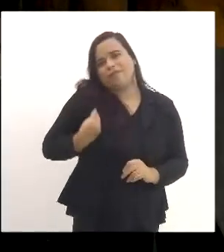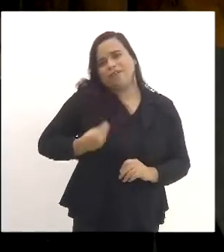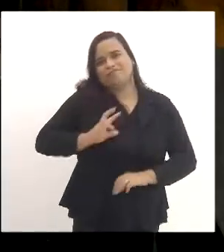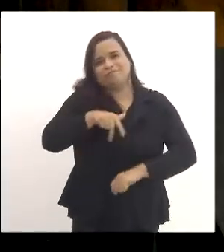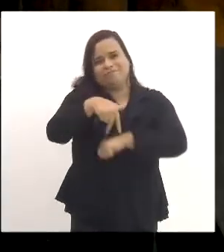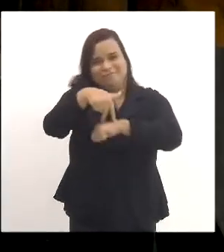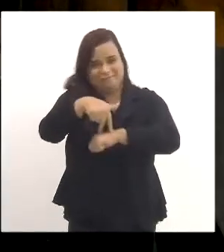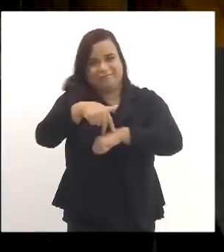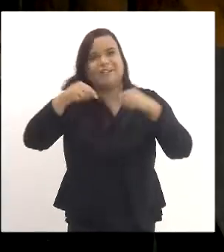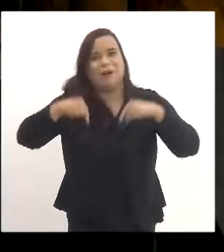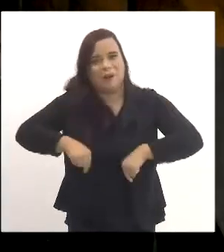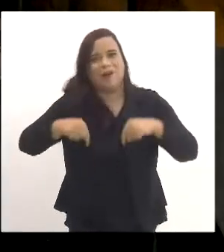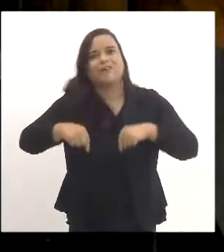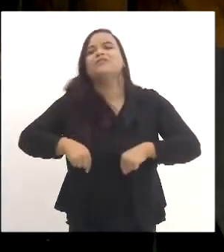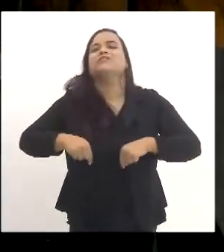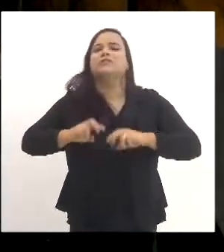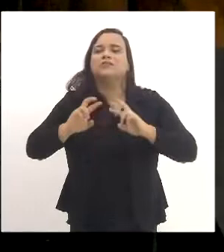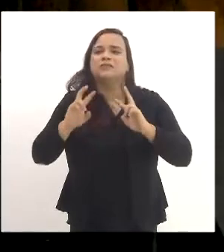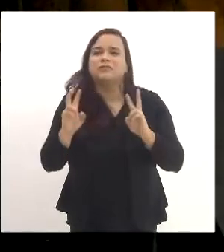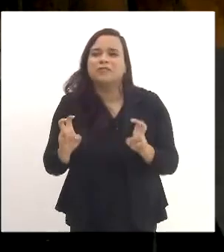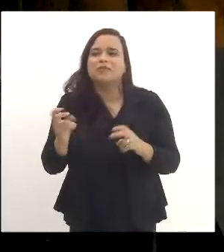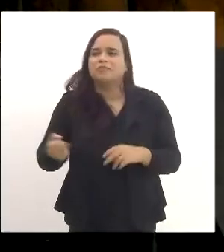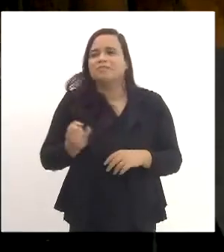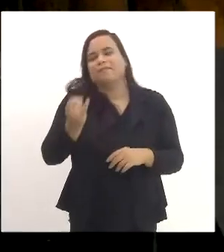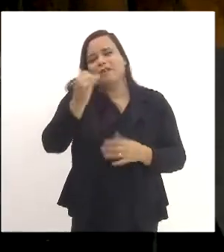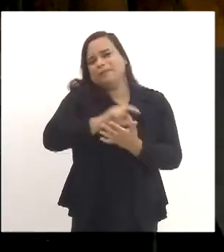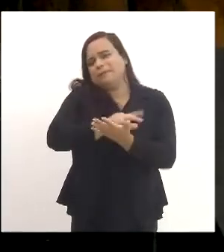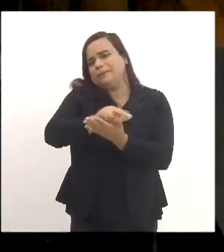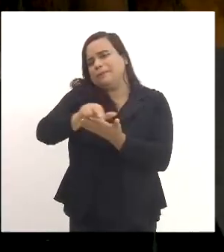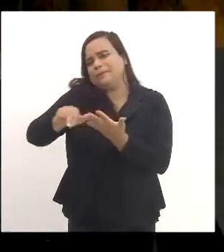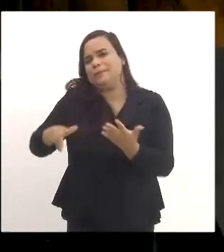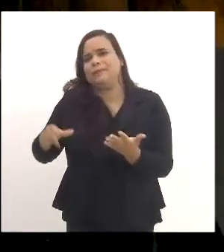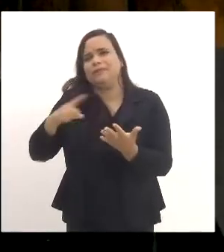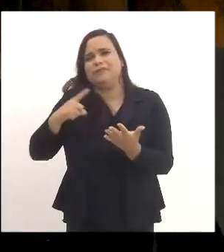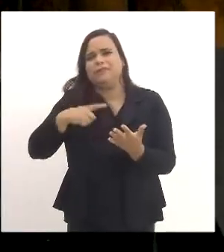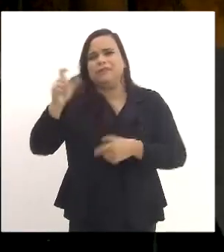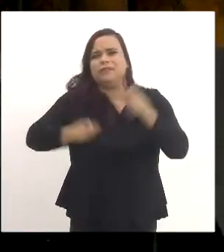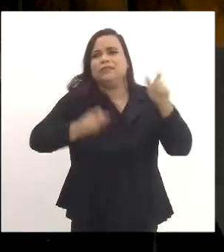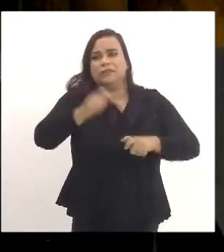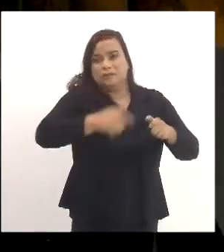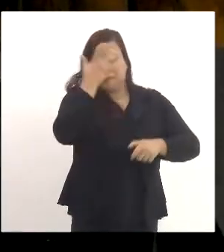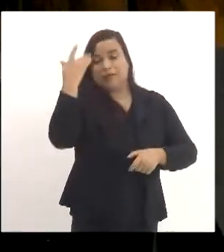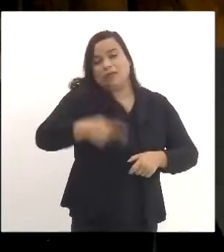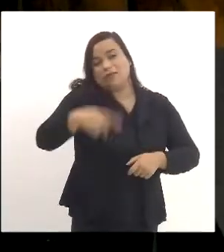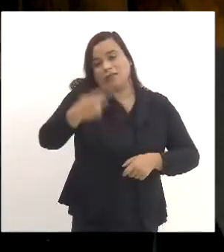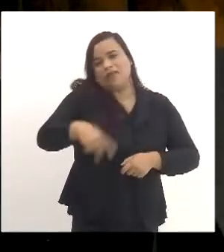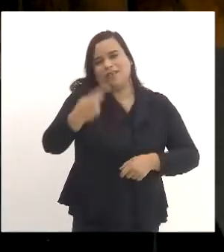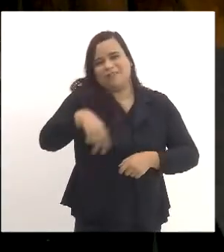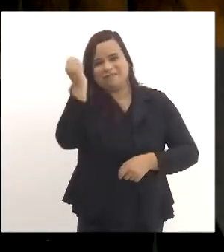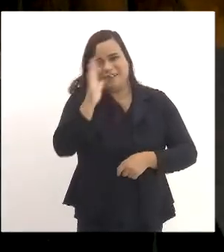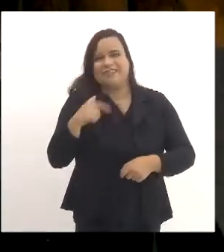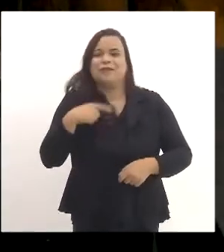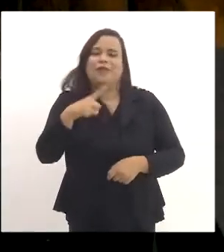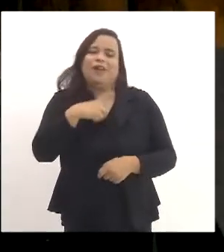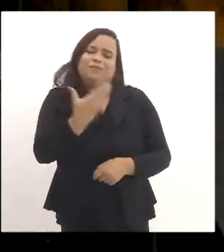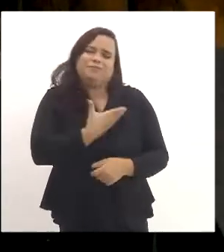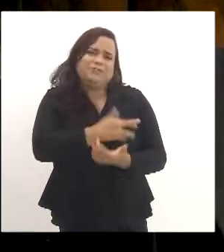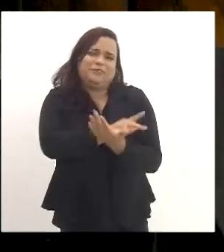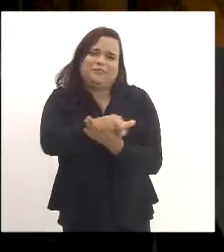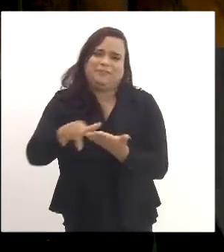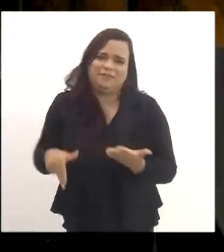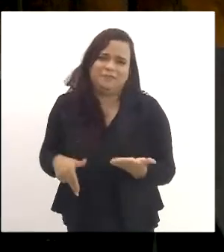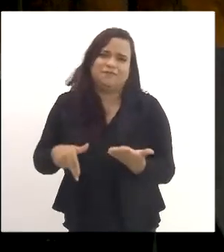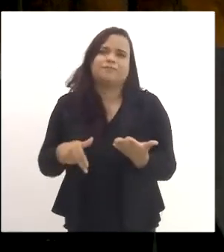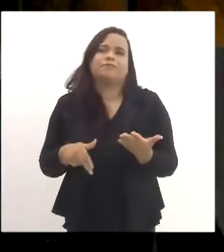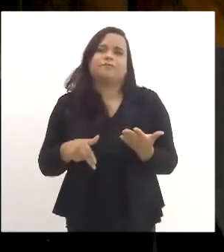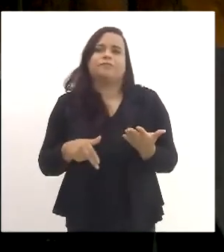hoje e esta distinção deve-se sobretudo a muitas e muitos cariocas, a muitas amigas e muitos amigos com quem,